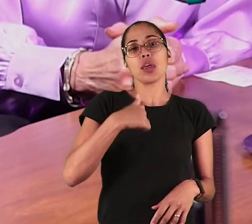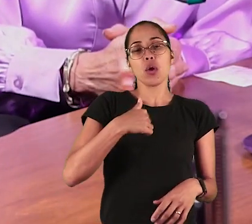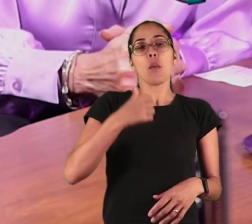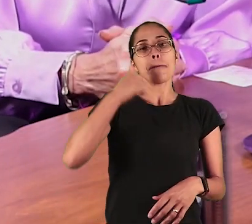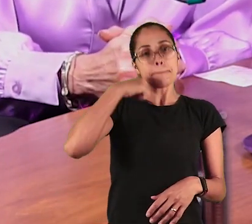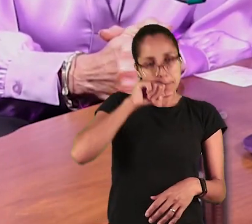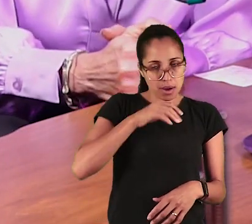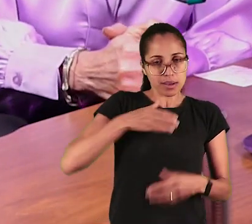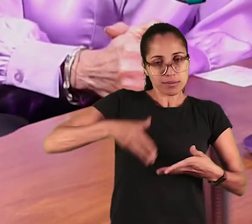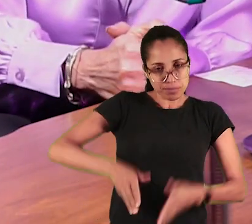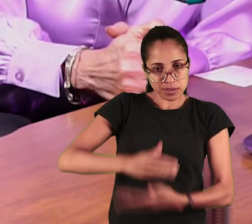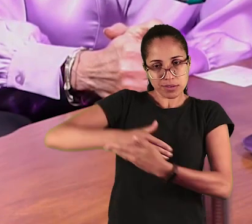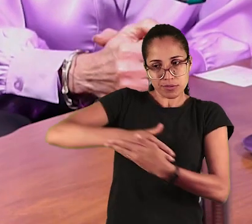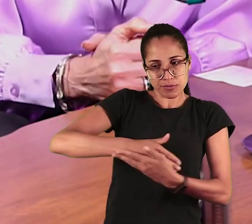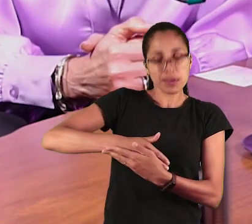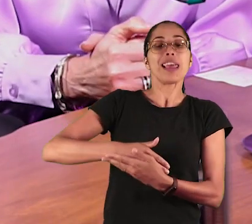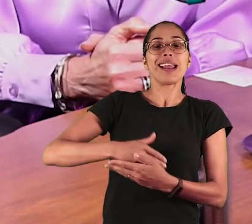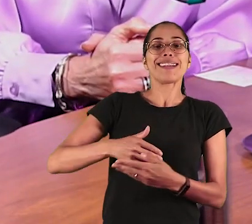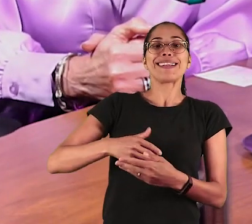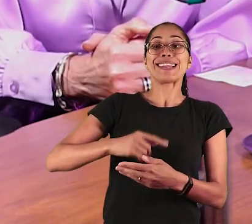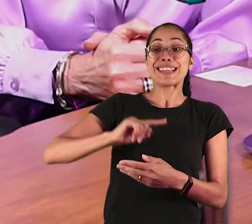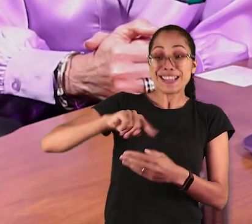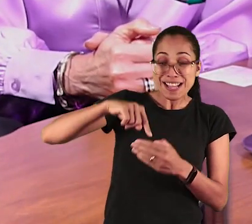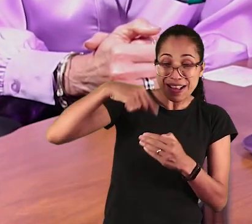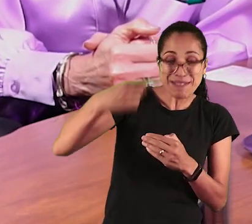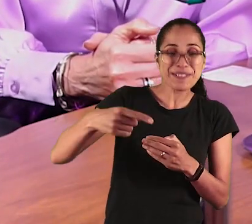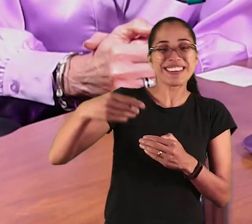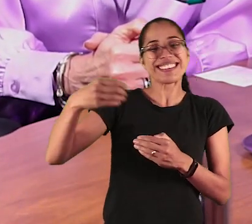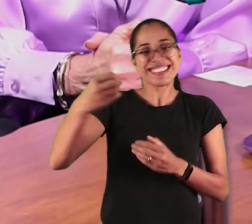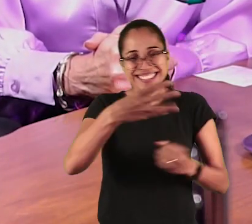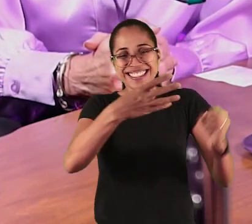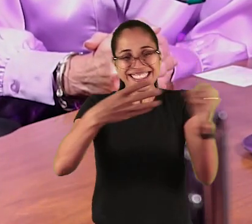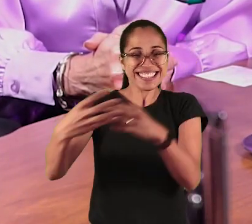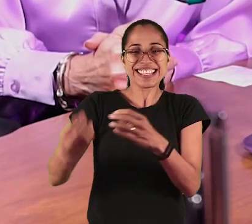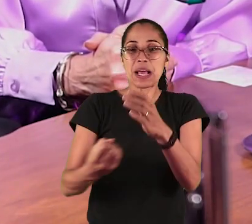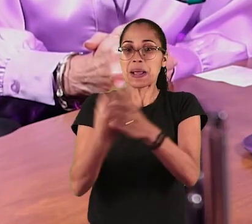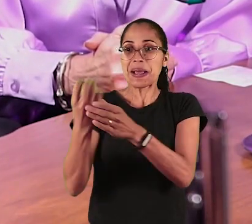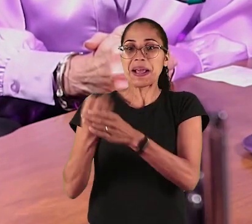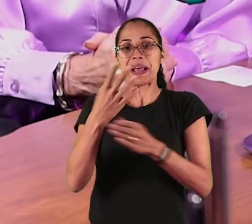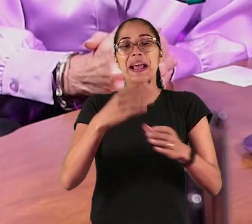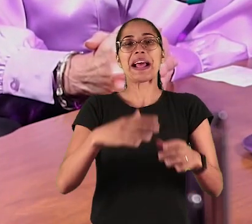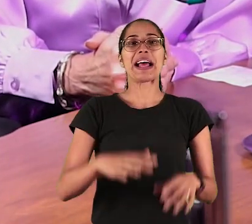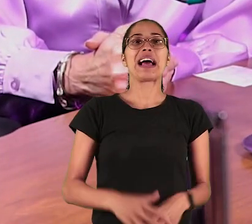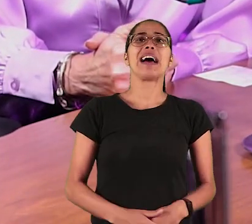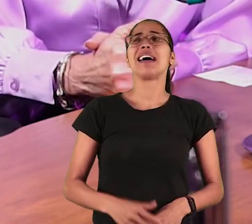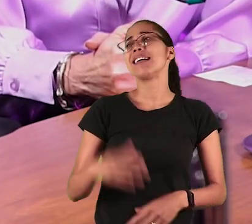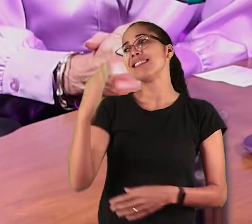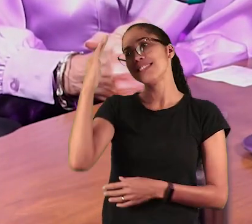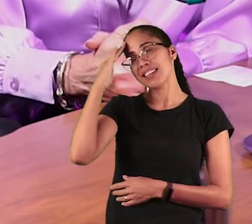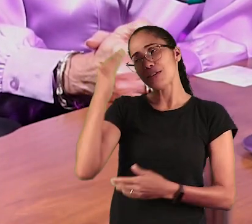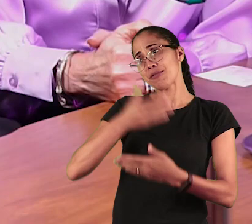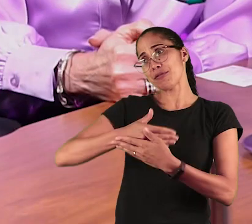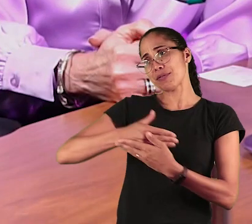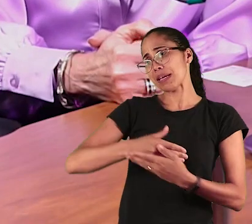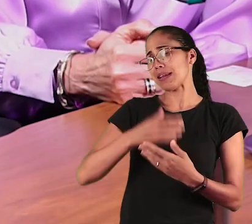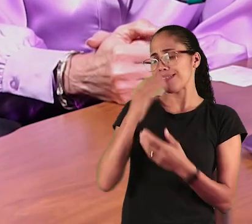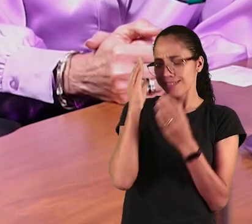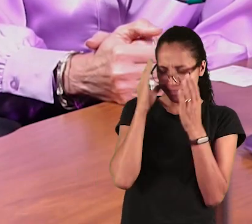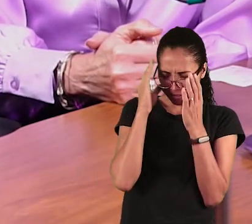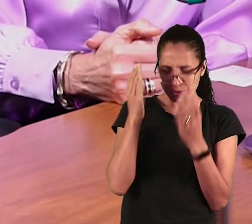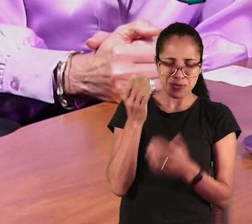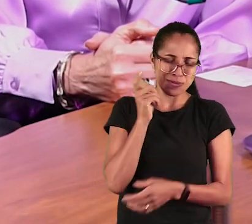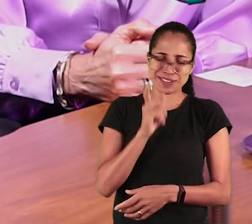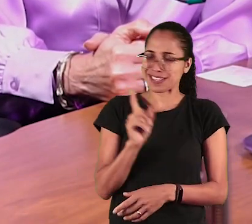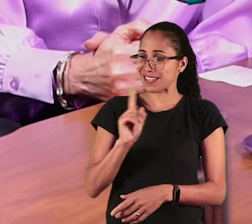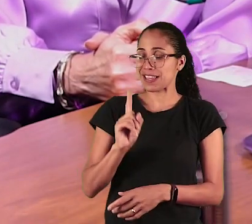então eu falo gente assim e eu antes no processo tem que eu tava lá com o filho pequeno eu falei gente não vou dar conta acho que não